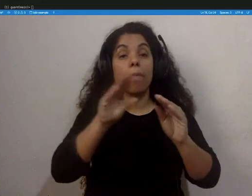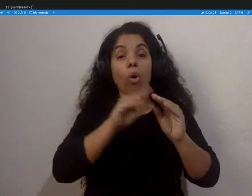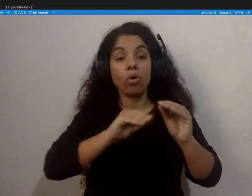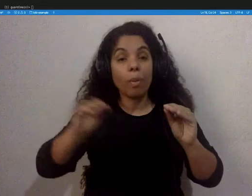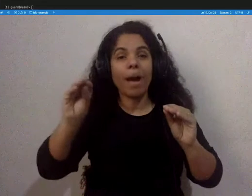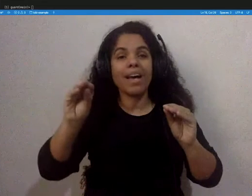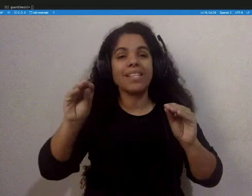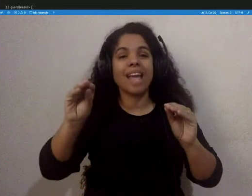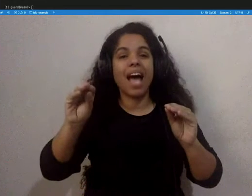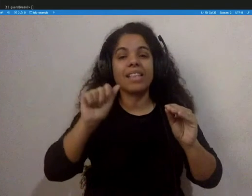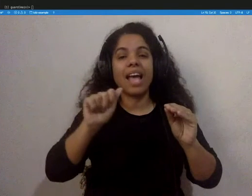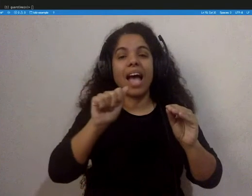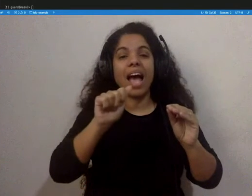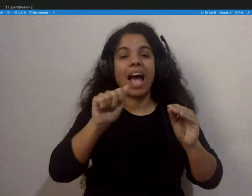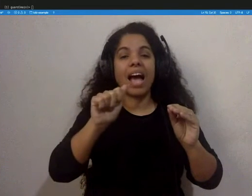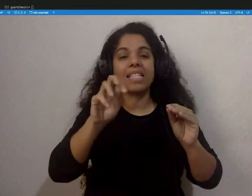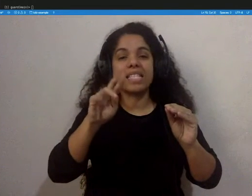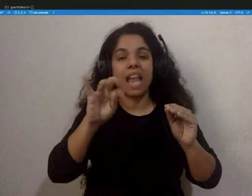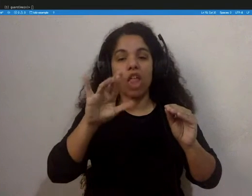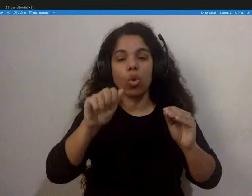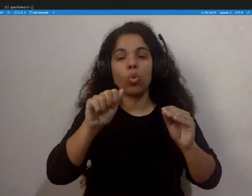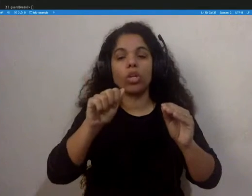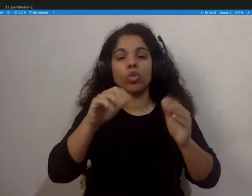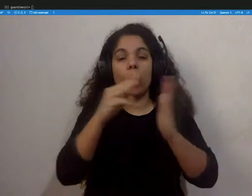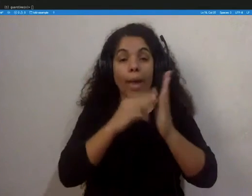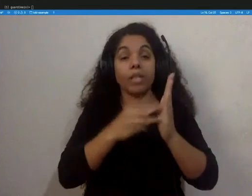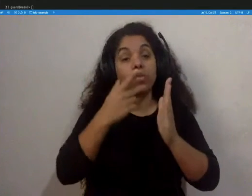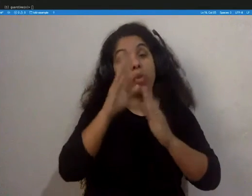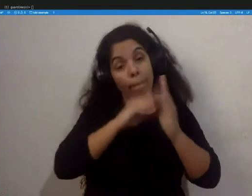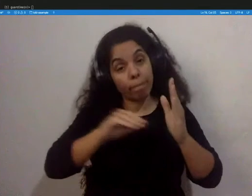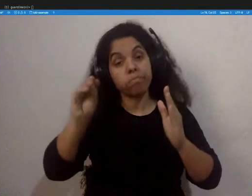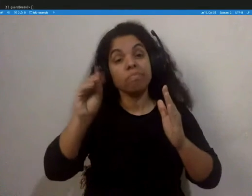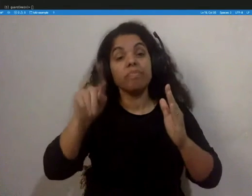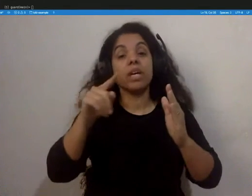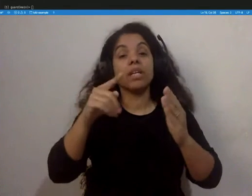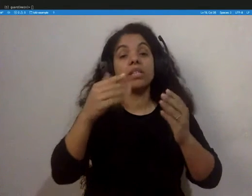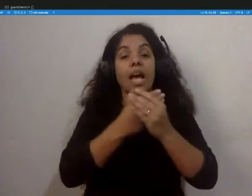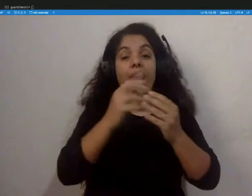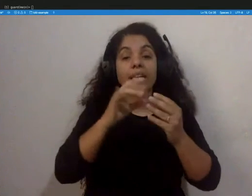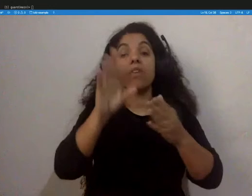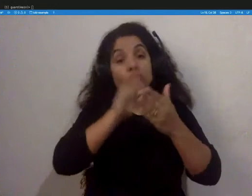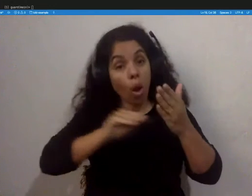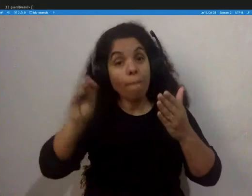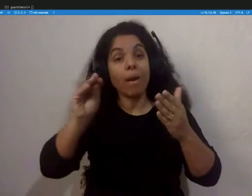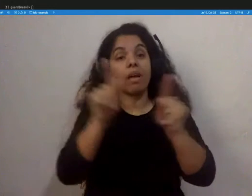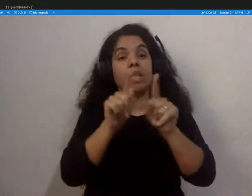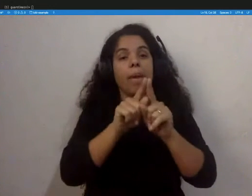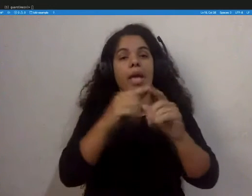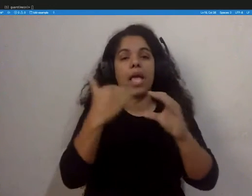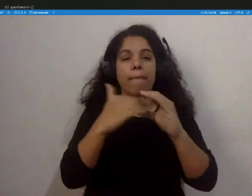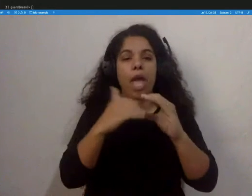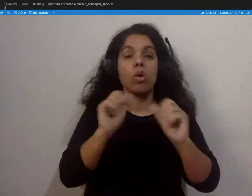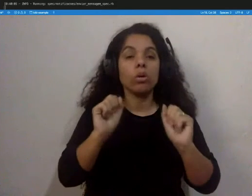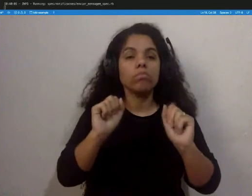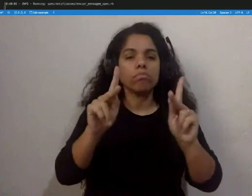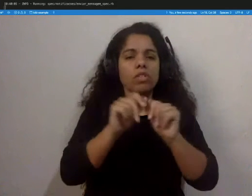na assinatura do método. Então, eu posso falar que eu vou passar arquivo, e já para adiantar, eu posso falar que eu vou passar e-mail. E aí, quando eu